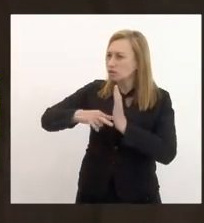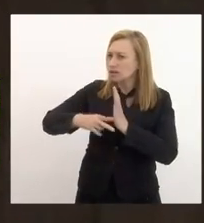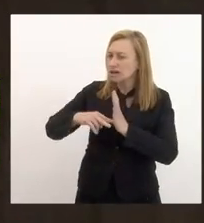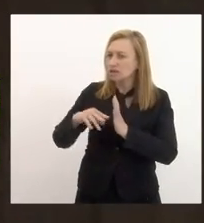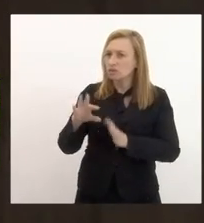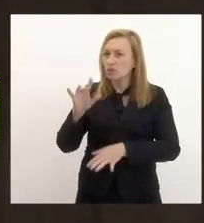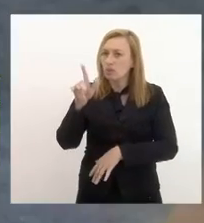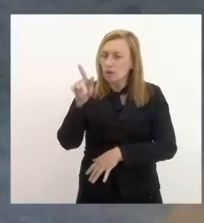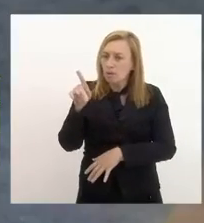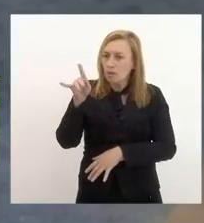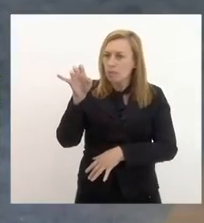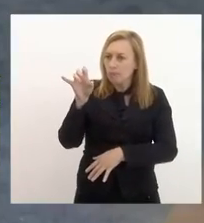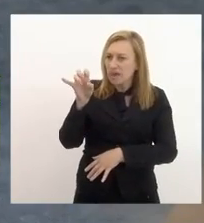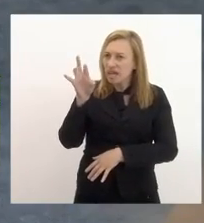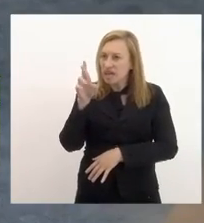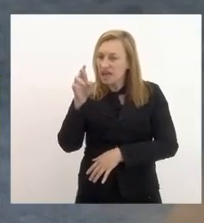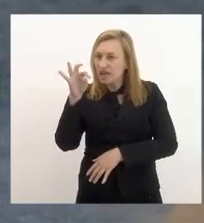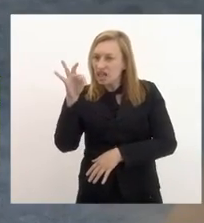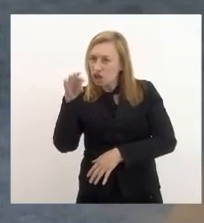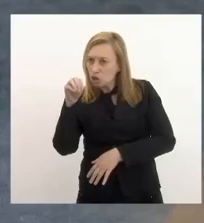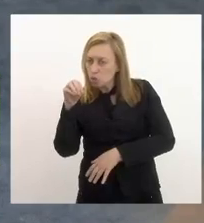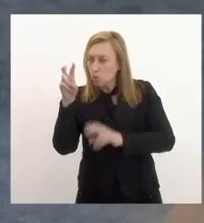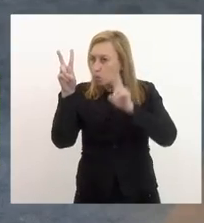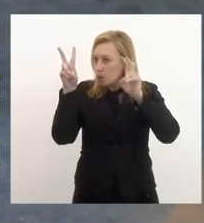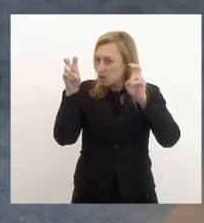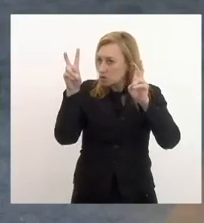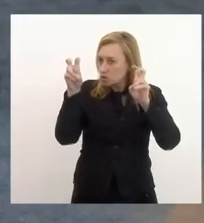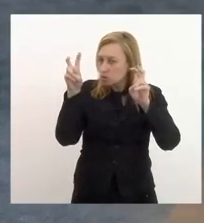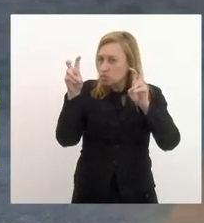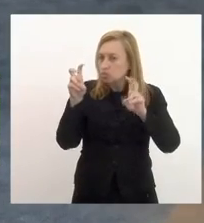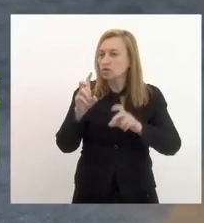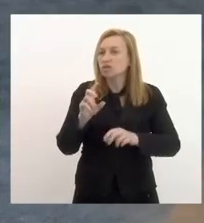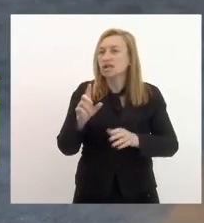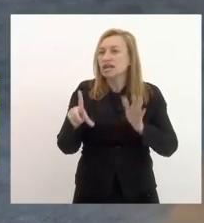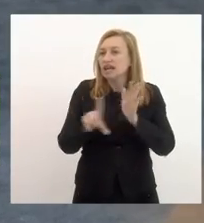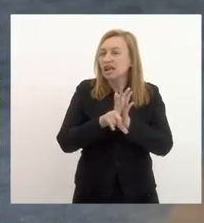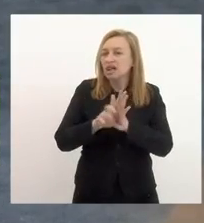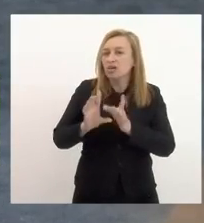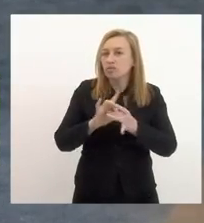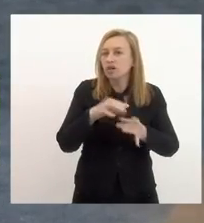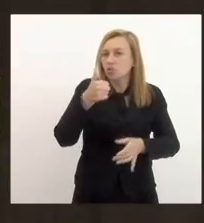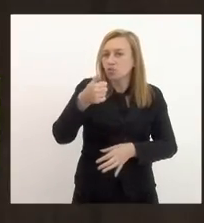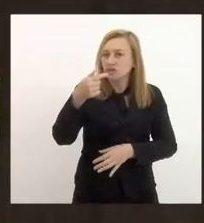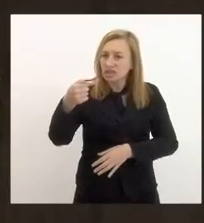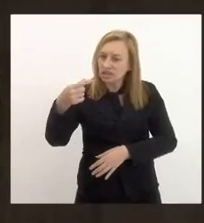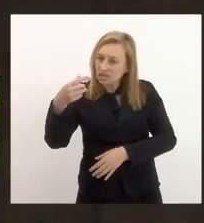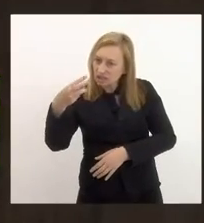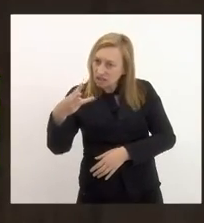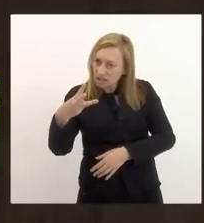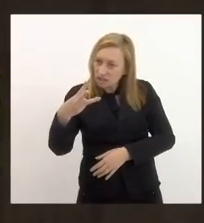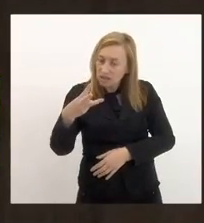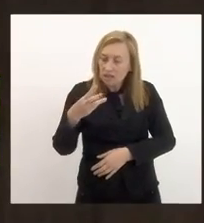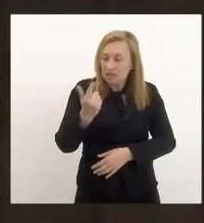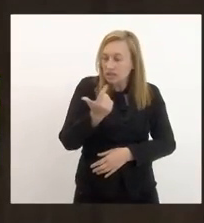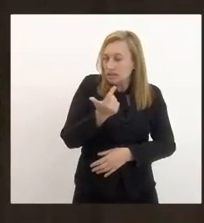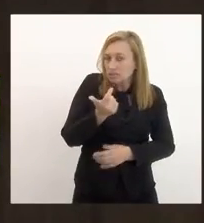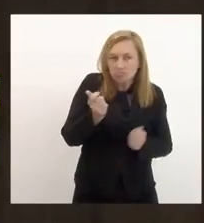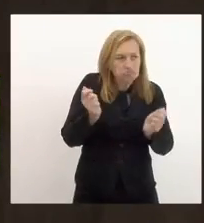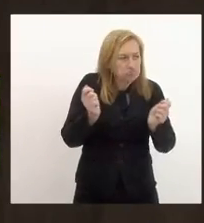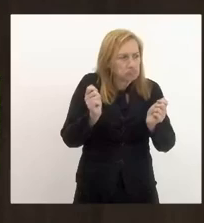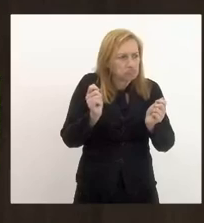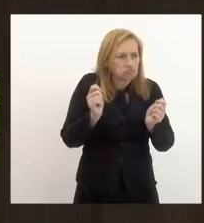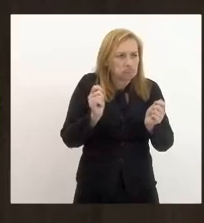peritos colocou a questão da da lei complementar 173 se não fosse